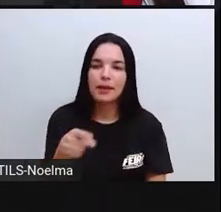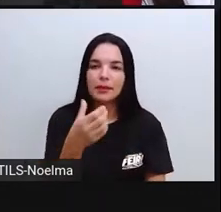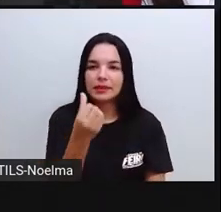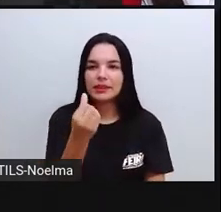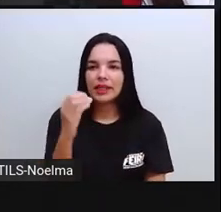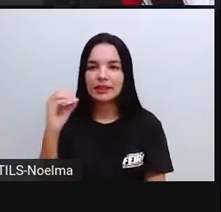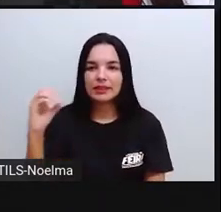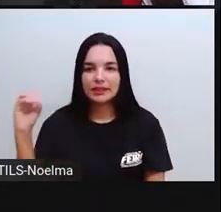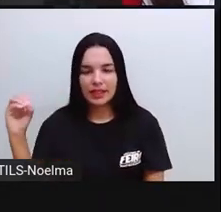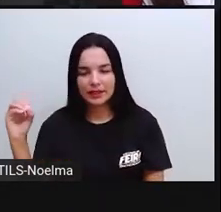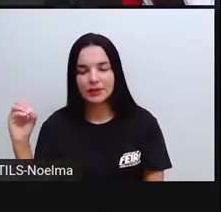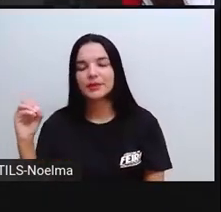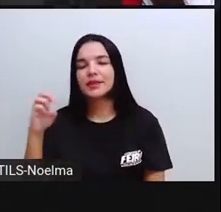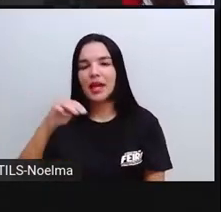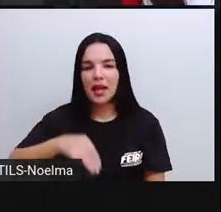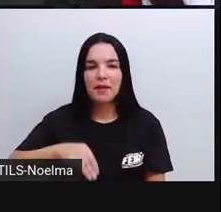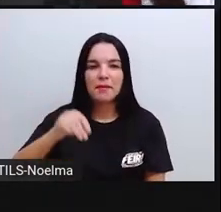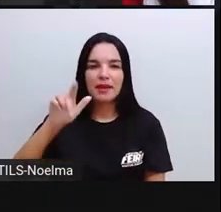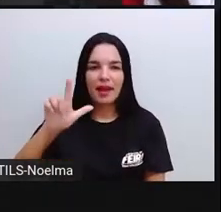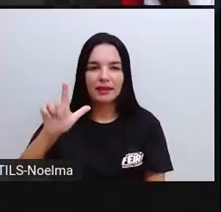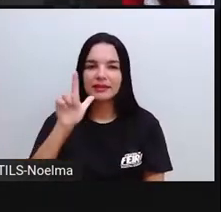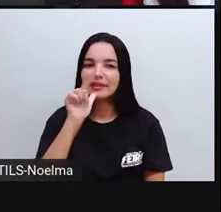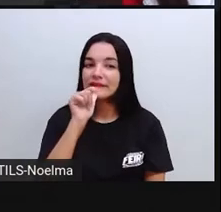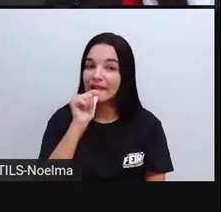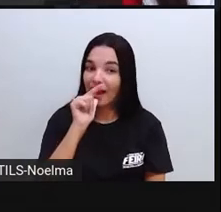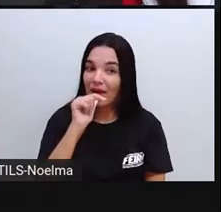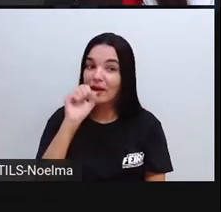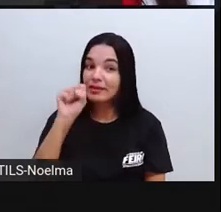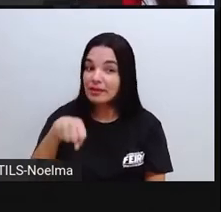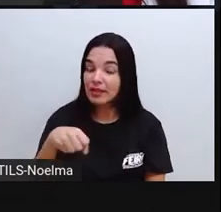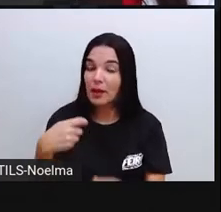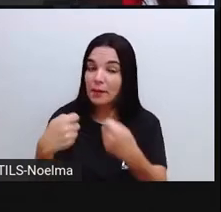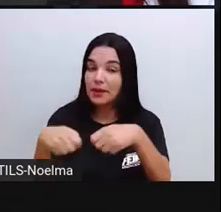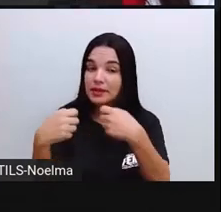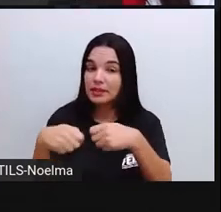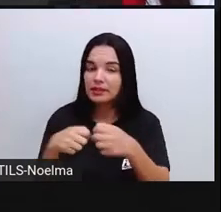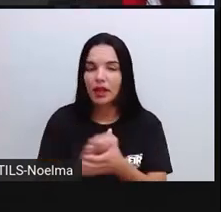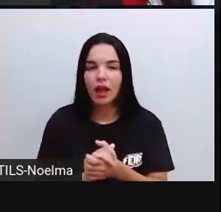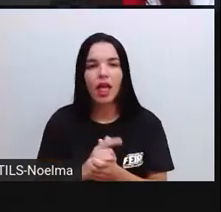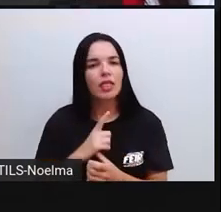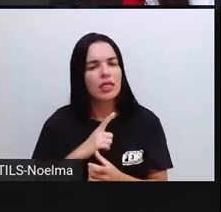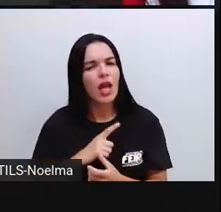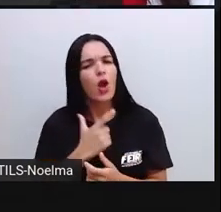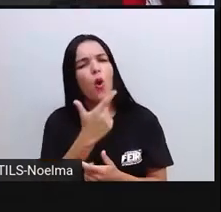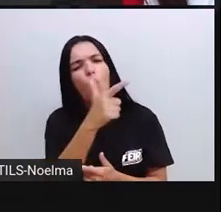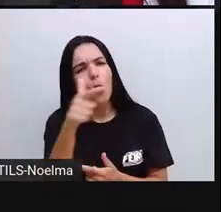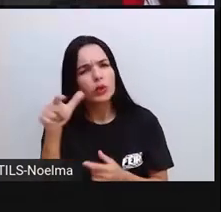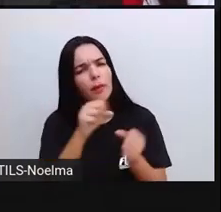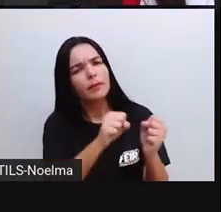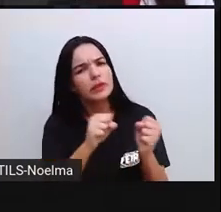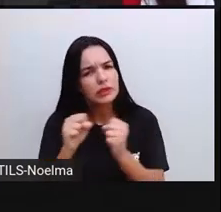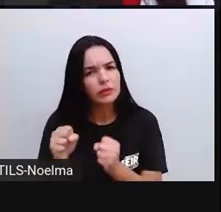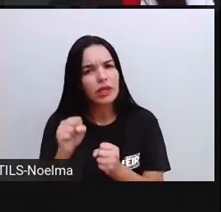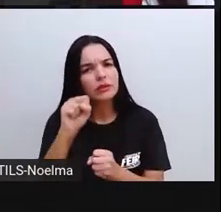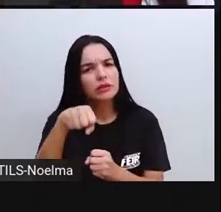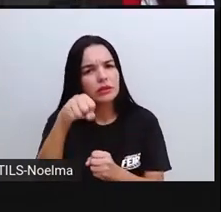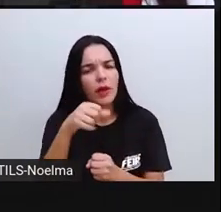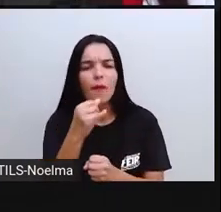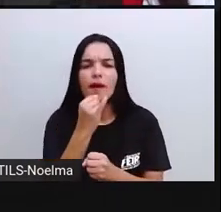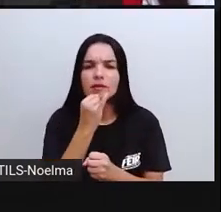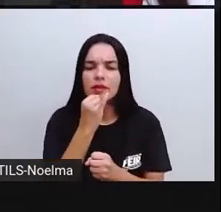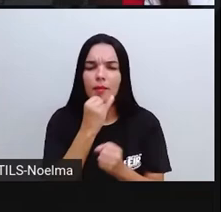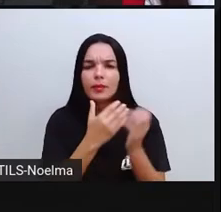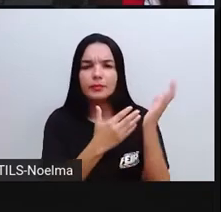e 600 ml de água que é o que ela precisa existem outras possibilidades existem sim